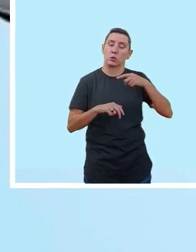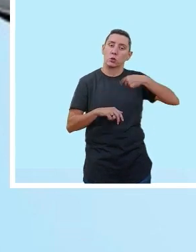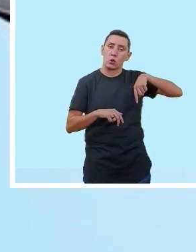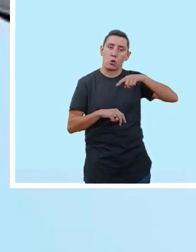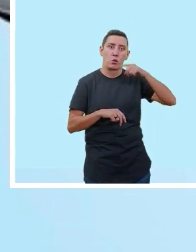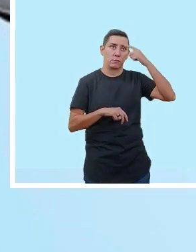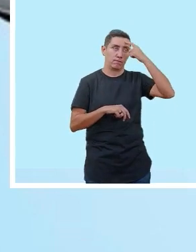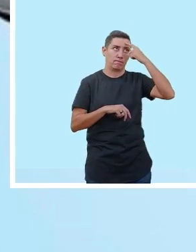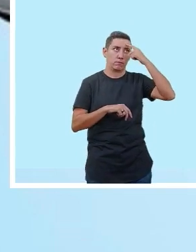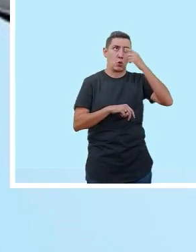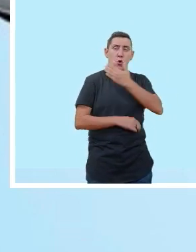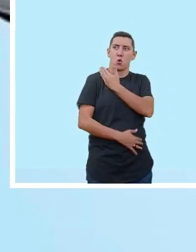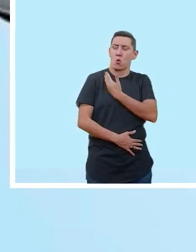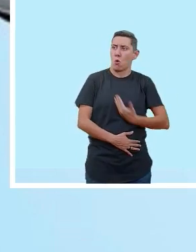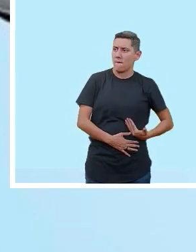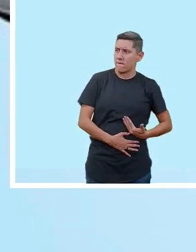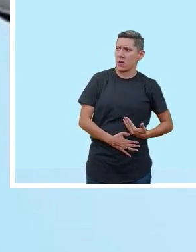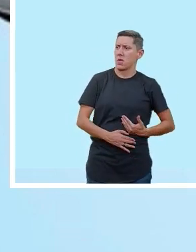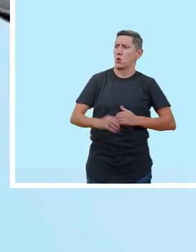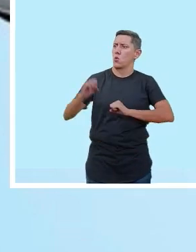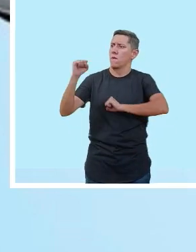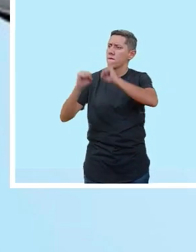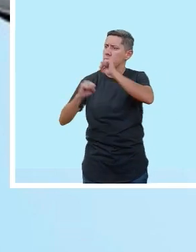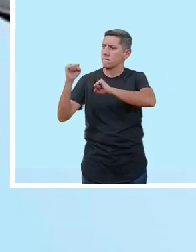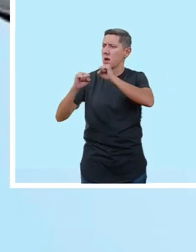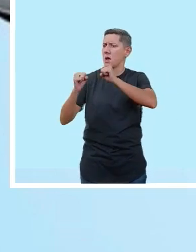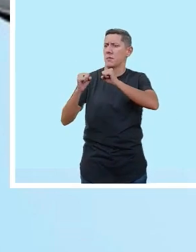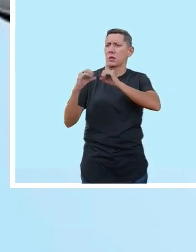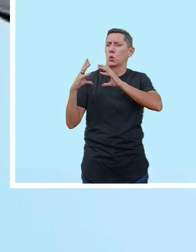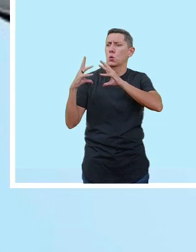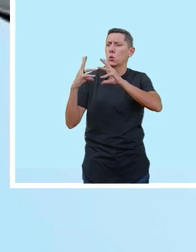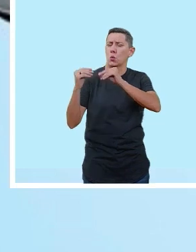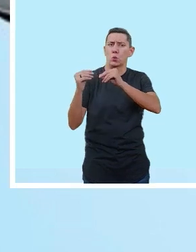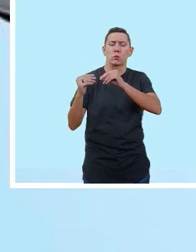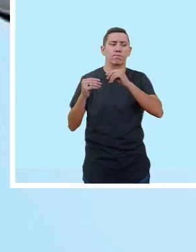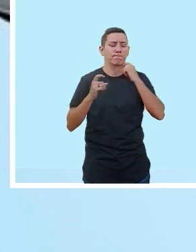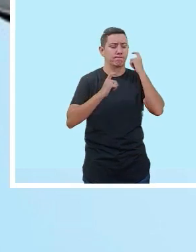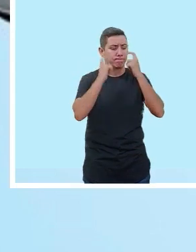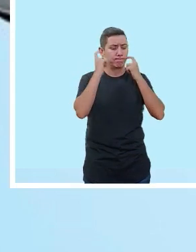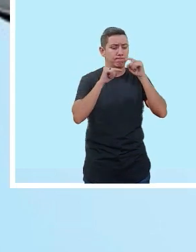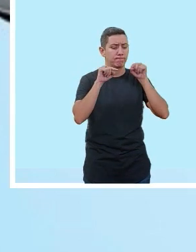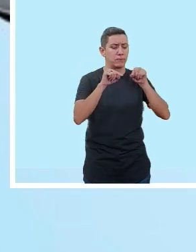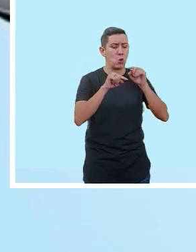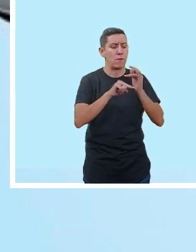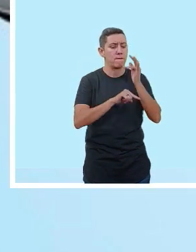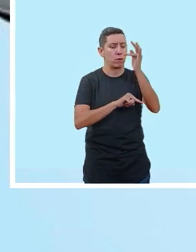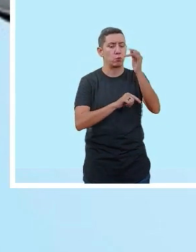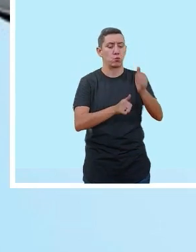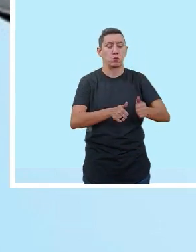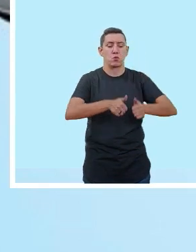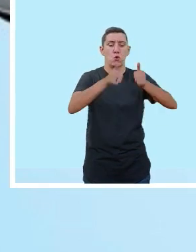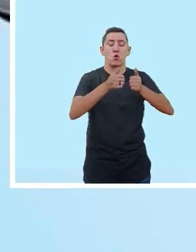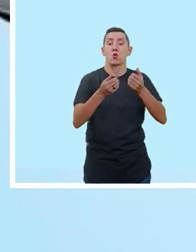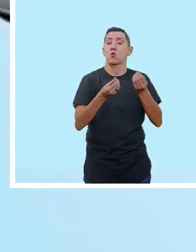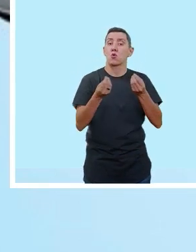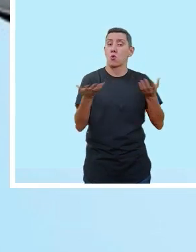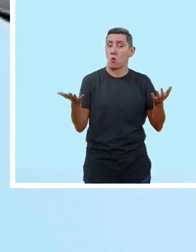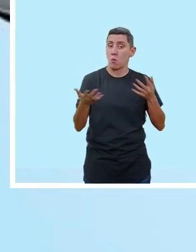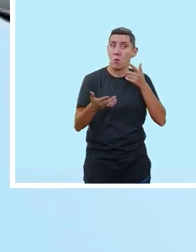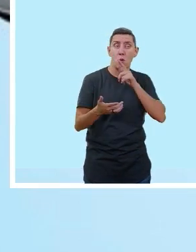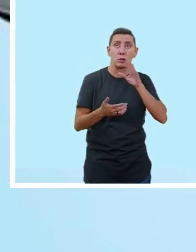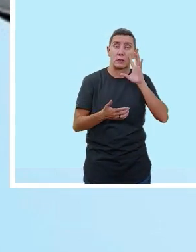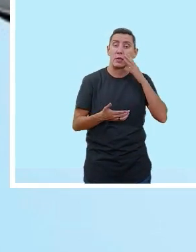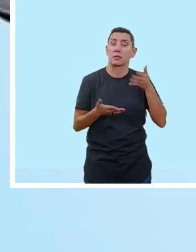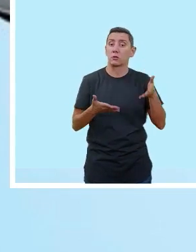temos governos, empresas, autoridades em geral preocupadas com esse tema. Vamos entrar um pouquinho mais